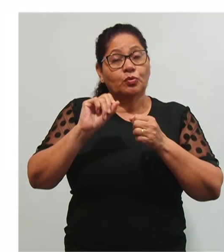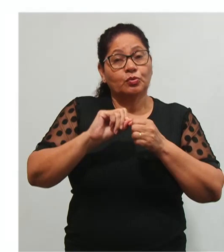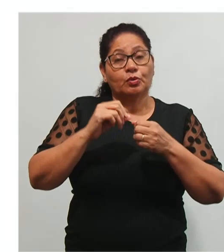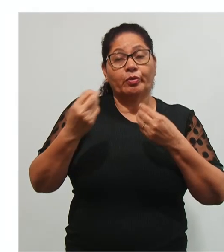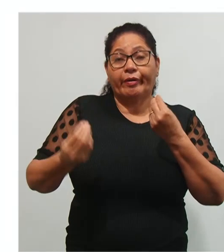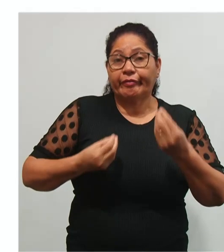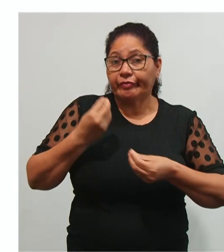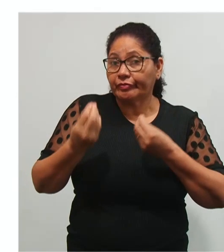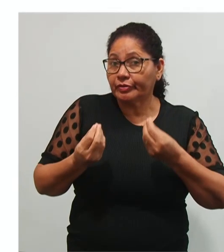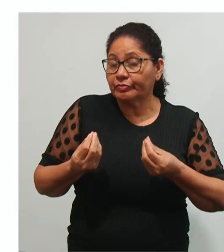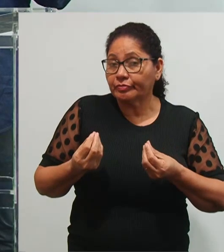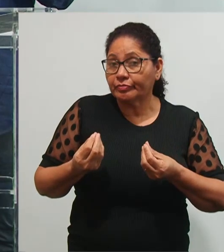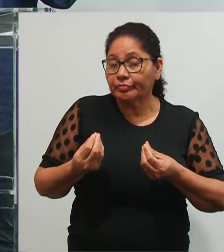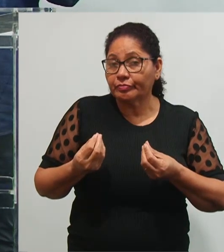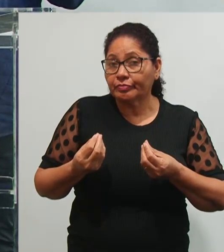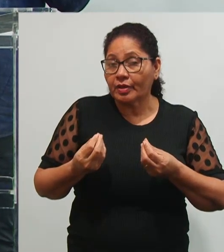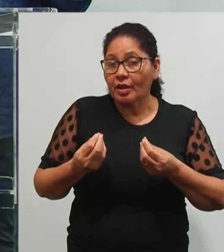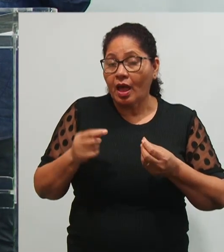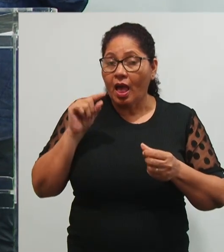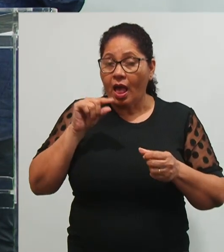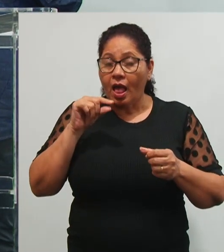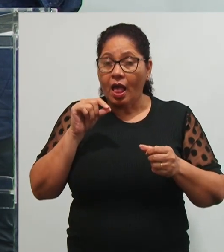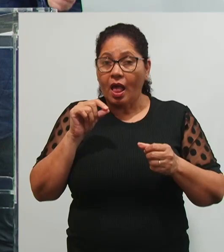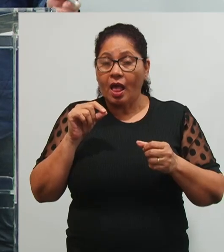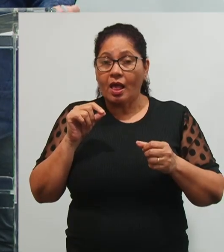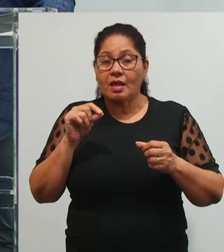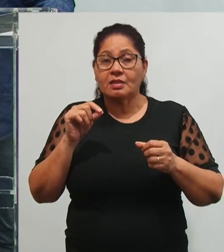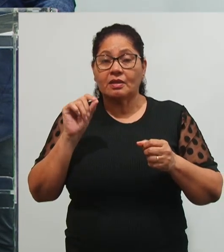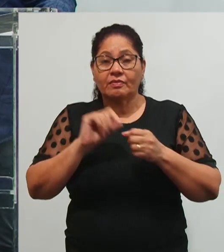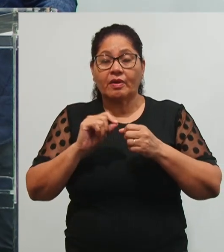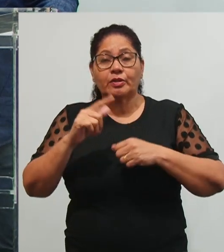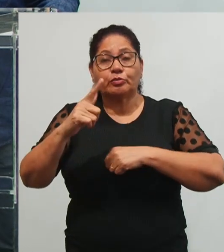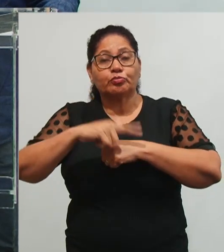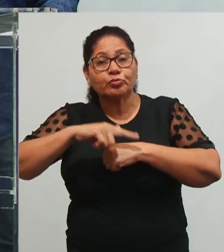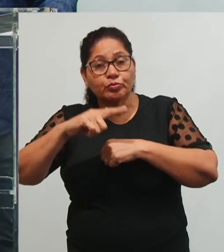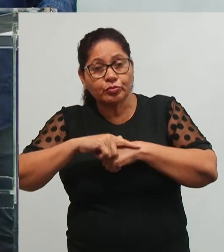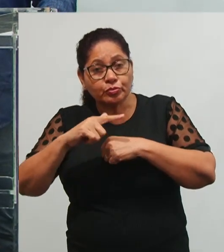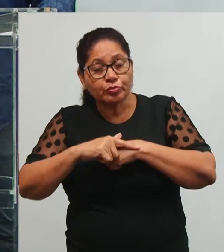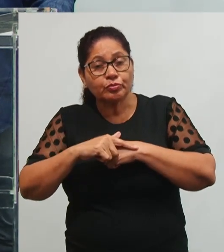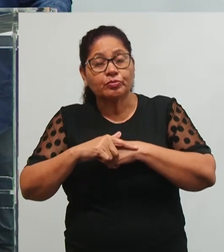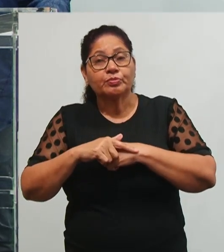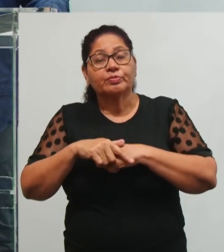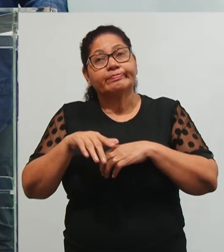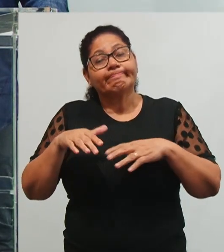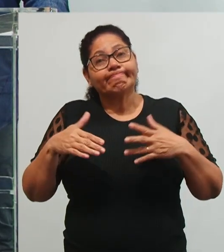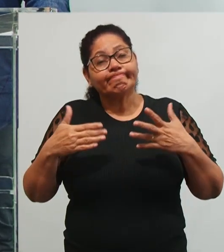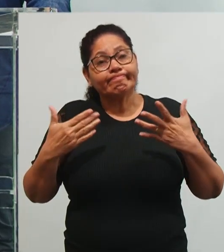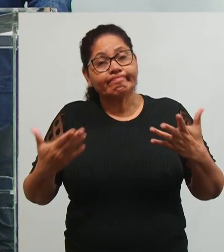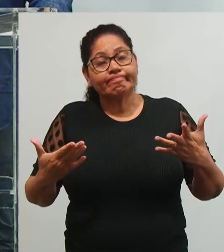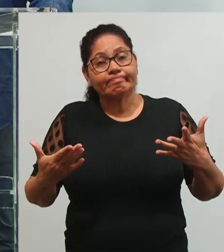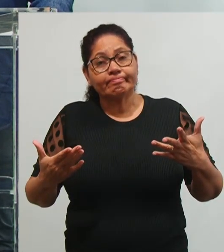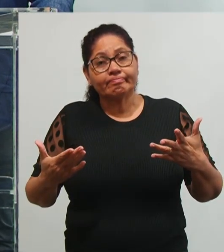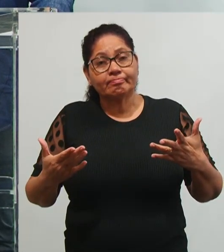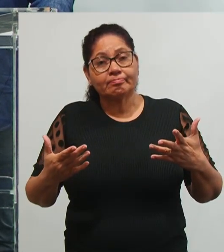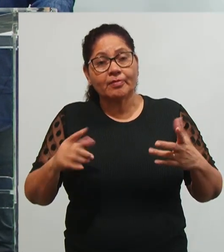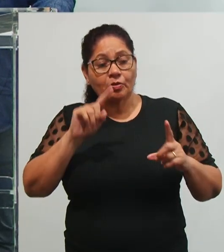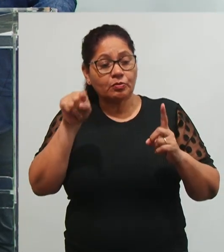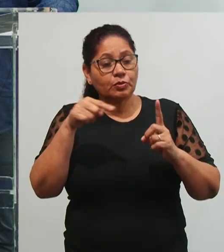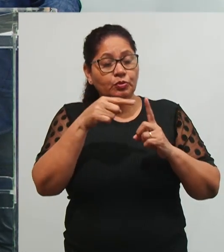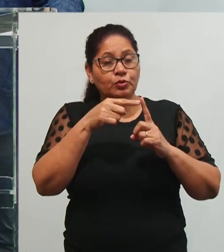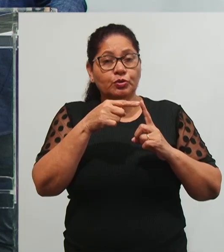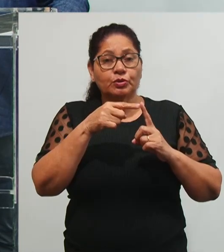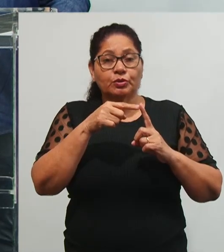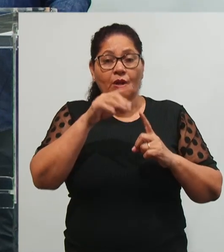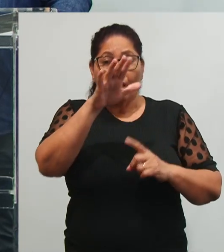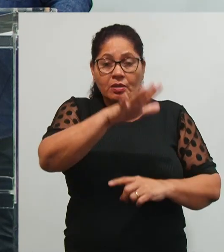aplicações, e essas aplicações se dão através de ferramentas. Então, a partir desse objetivo geral,